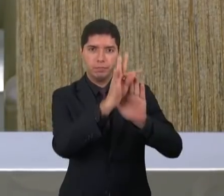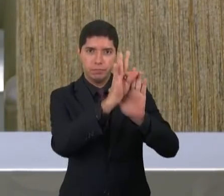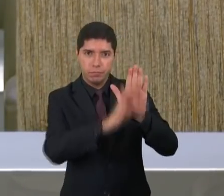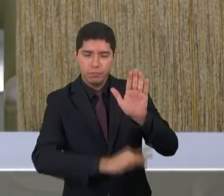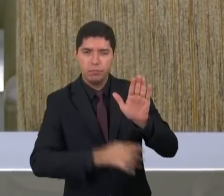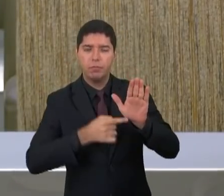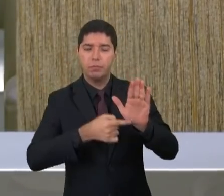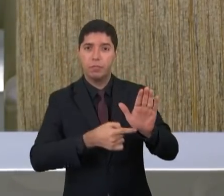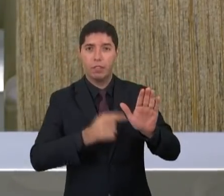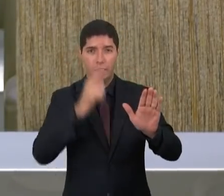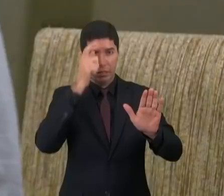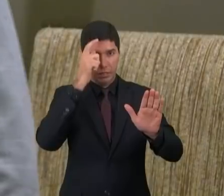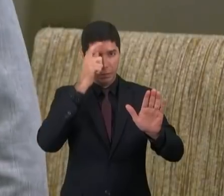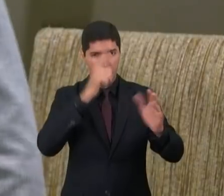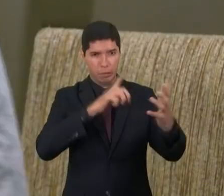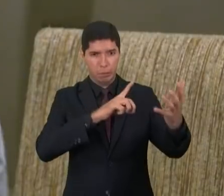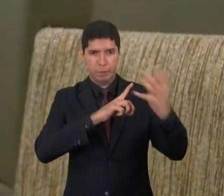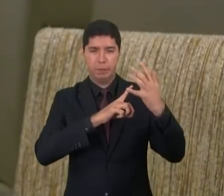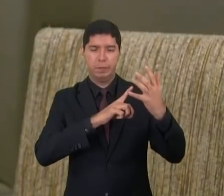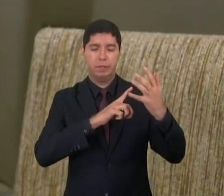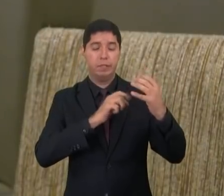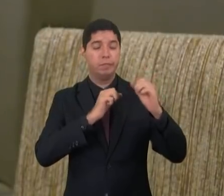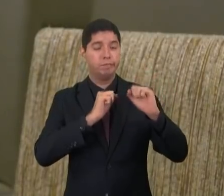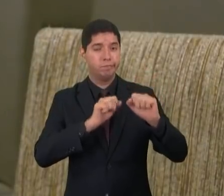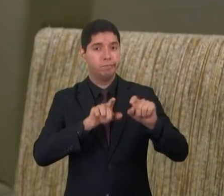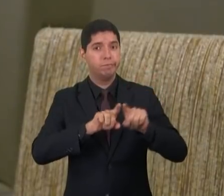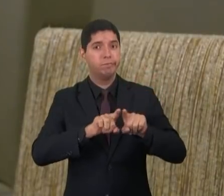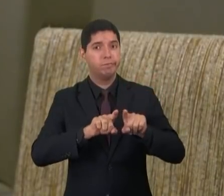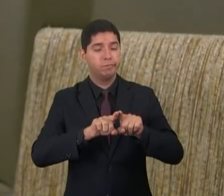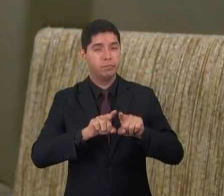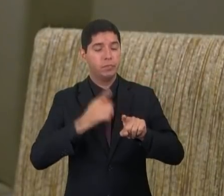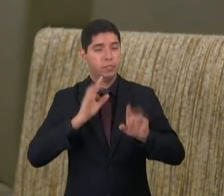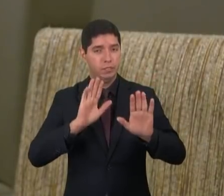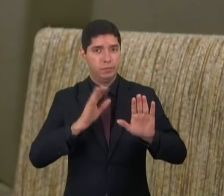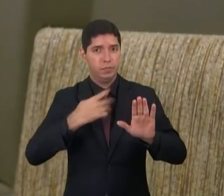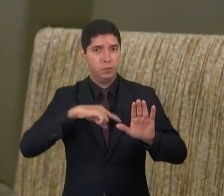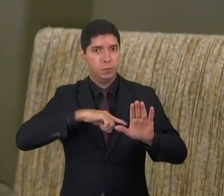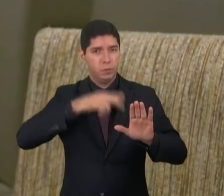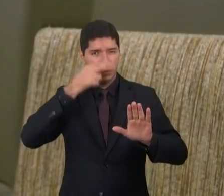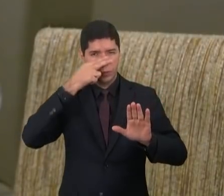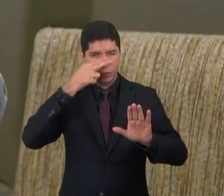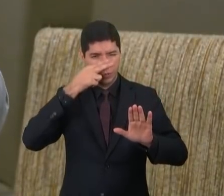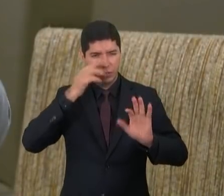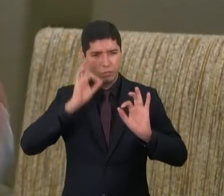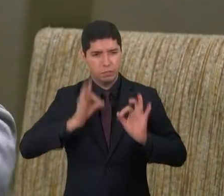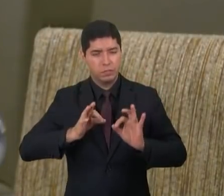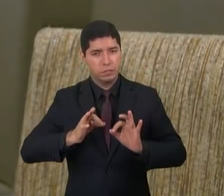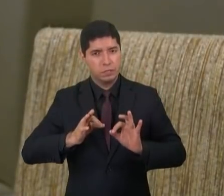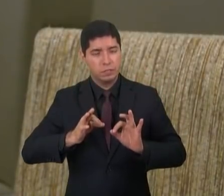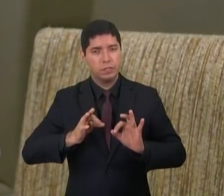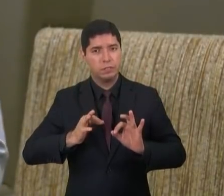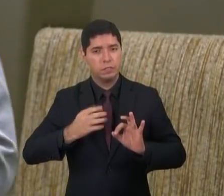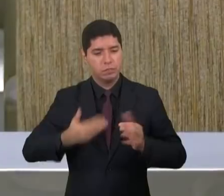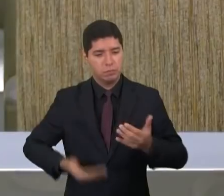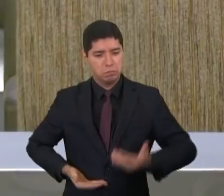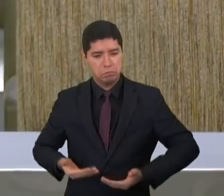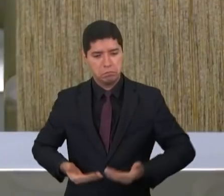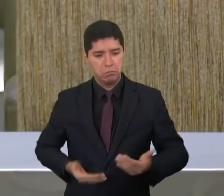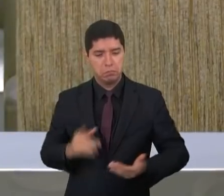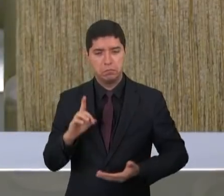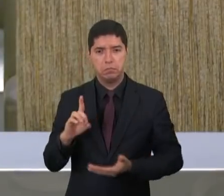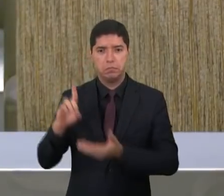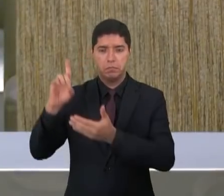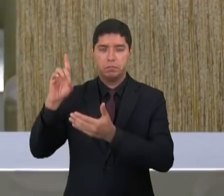contra nós. Nós sabemos que o fato de sermos crentes em Cristo, o fato de servirmos a Deus, não